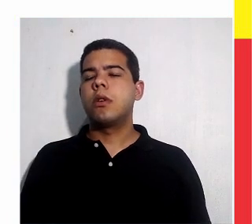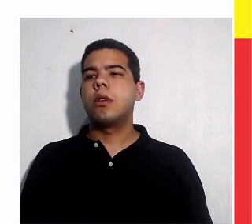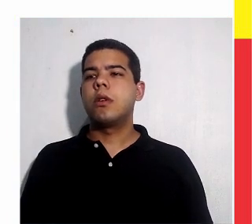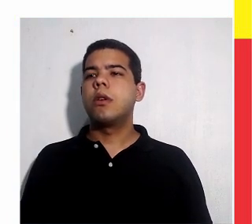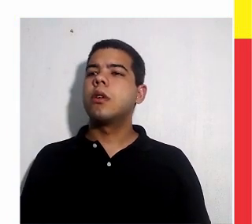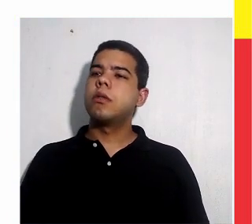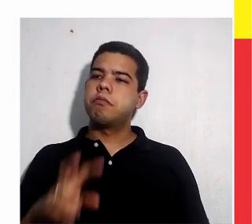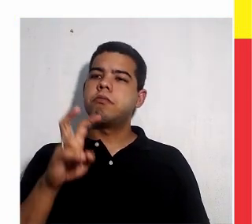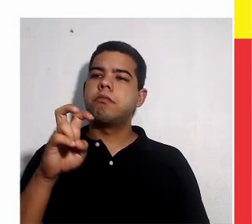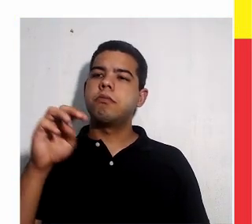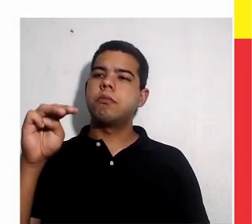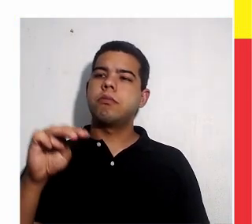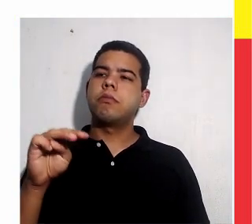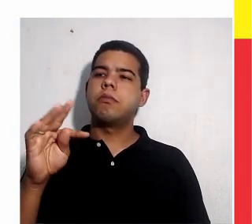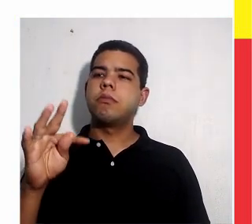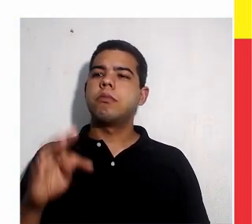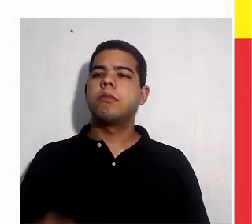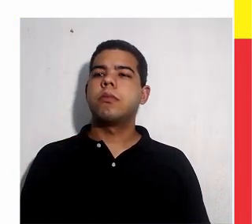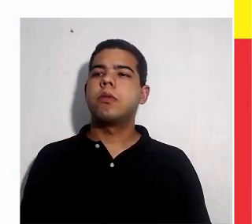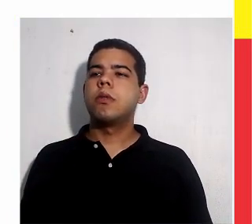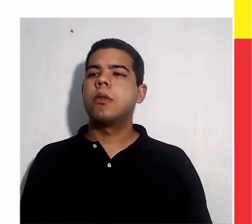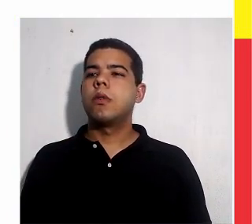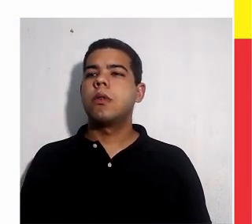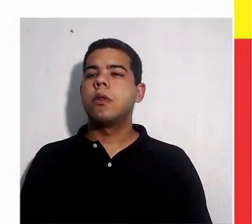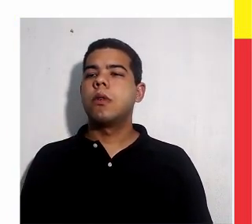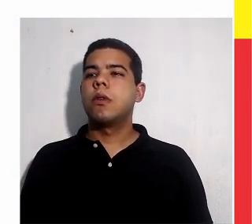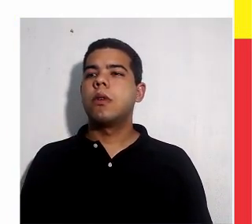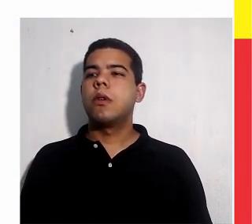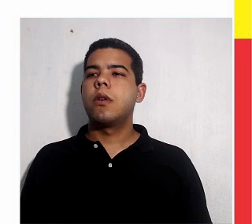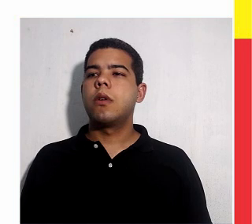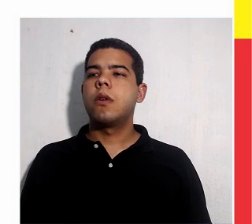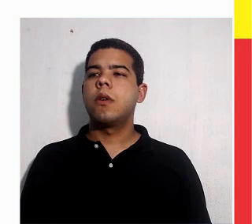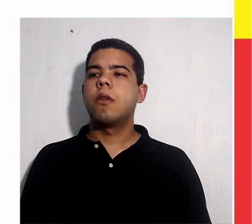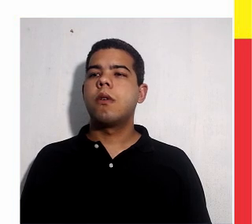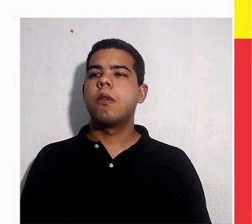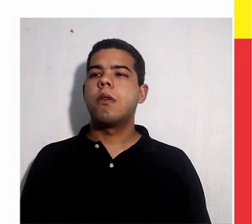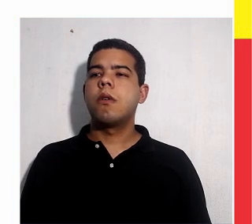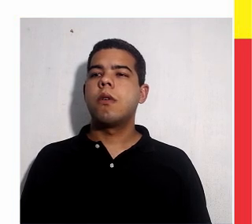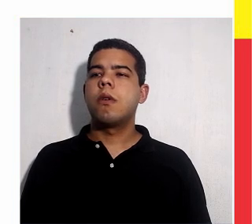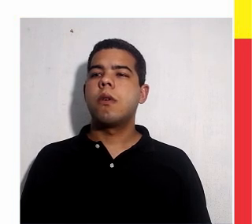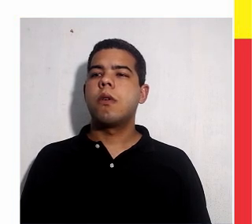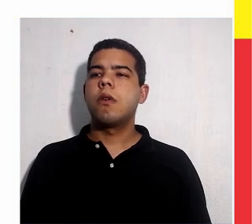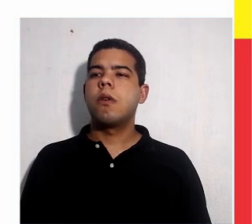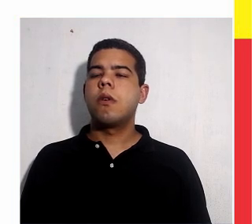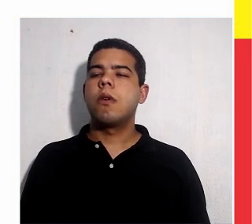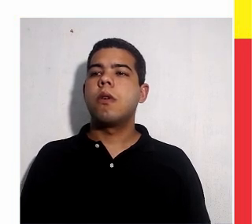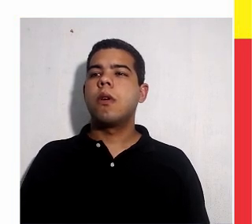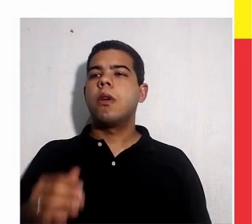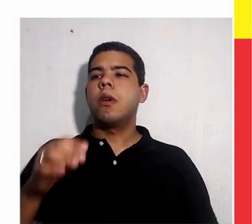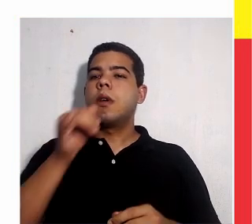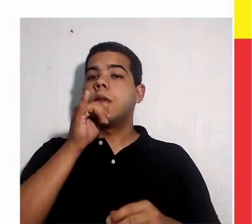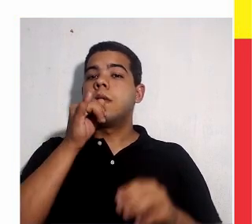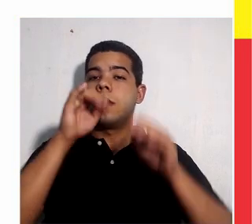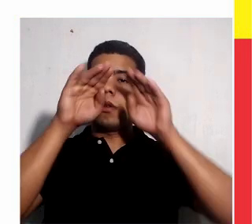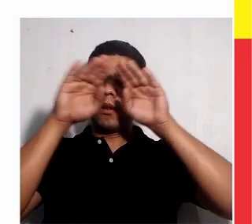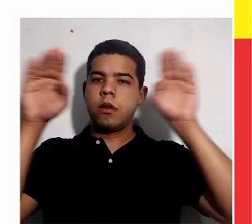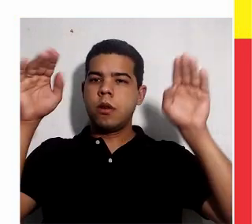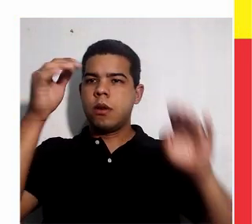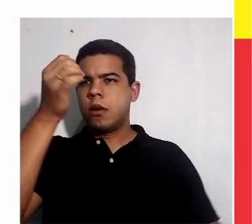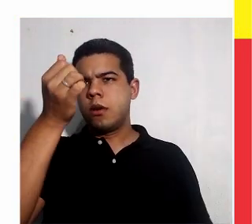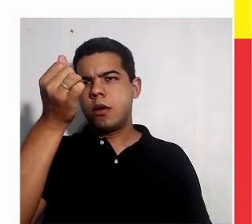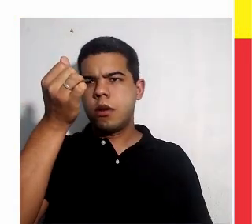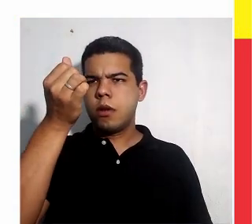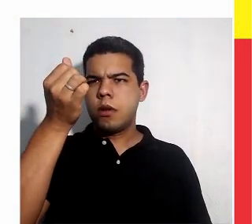posso concluir aqui. Se você observar agora a horizontal lá em cima, 6